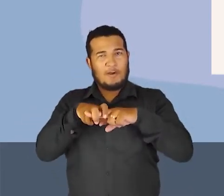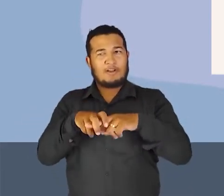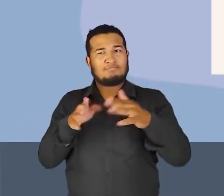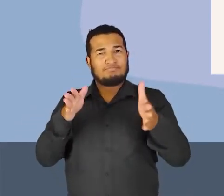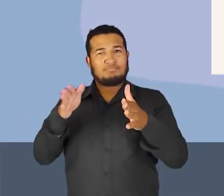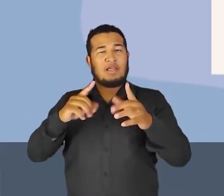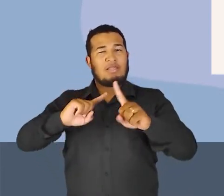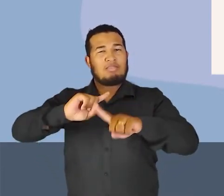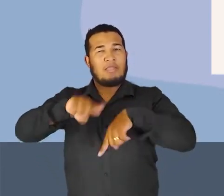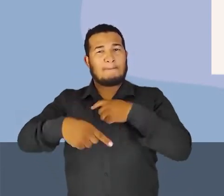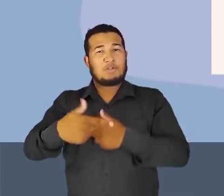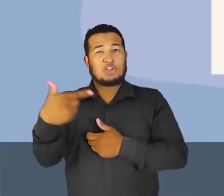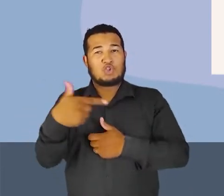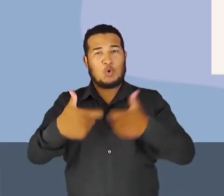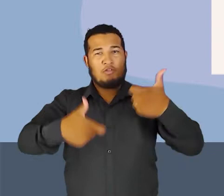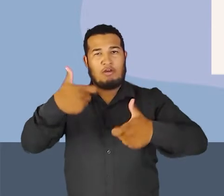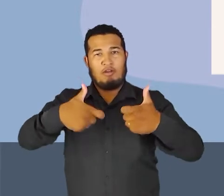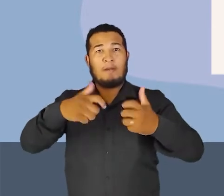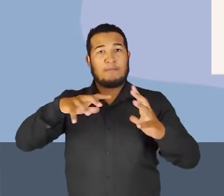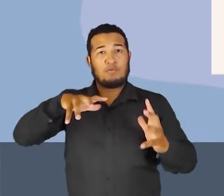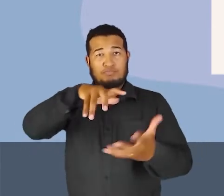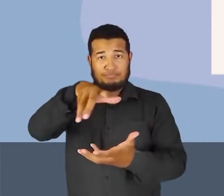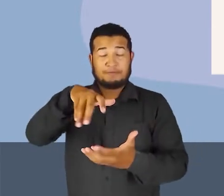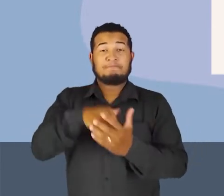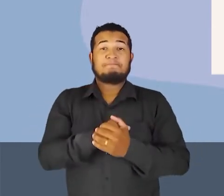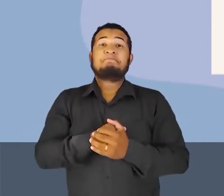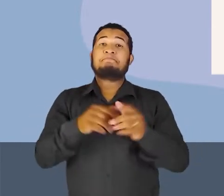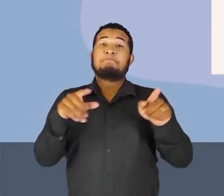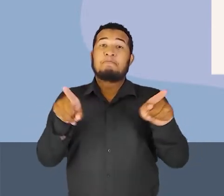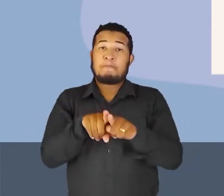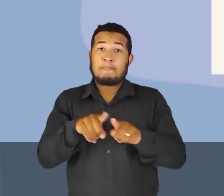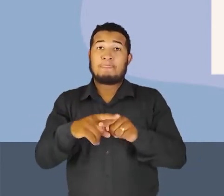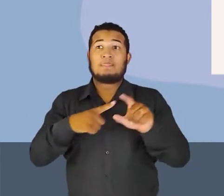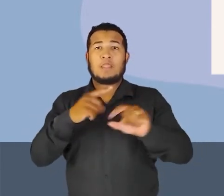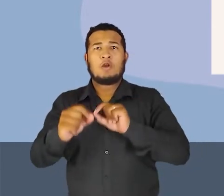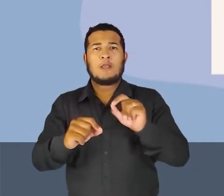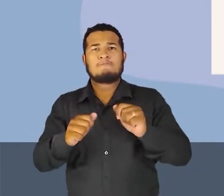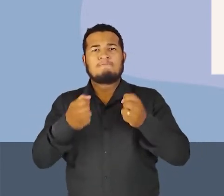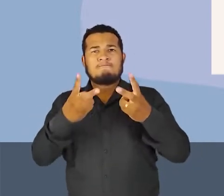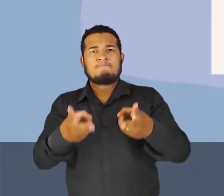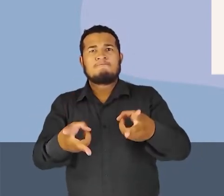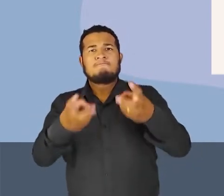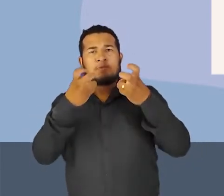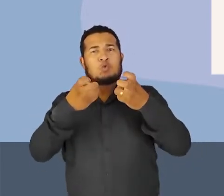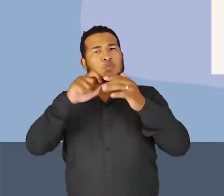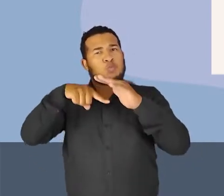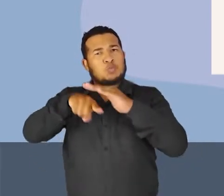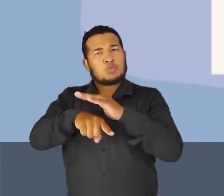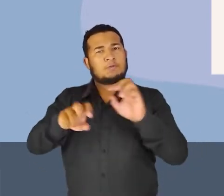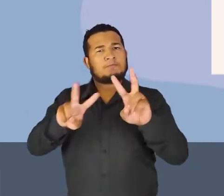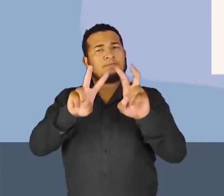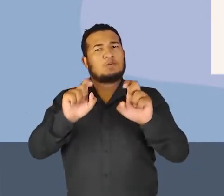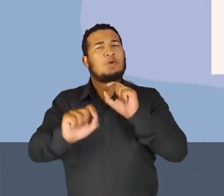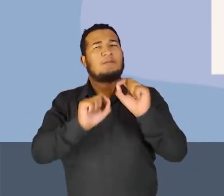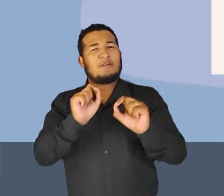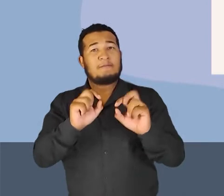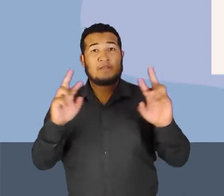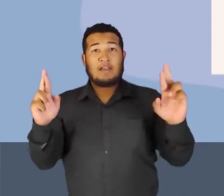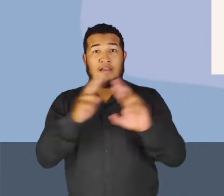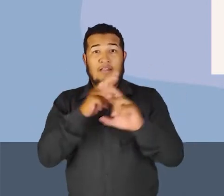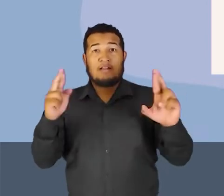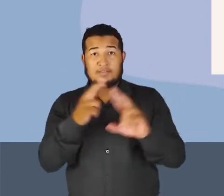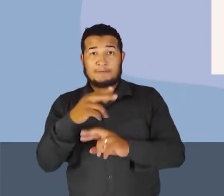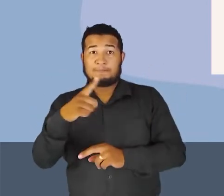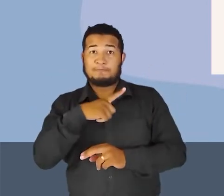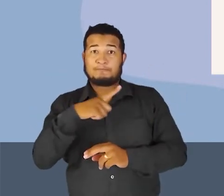desse contexto do pós-guerra, né? E vamos ter também vamos vislumbrar um pouquinho a